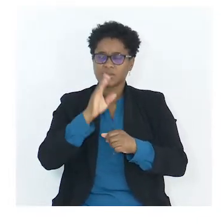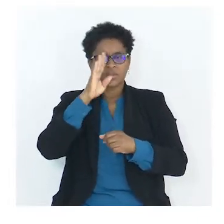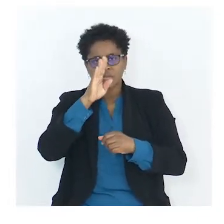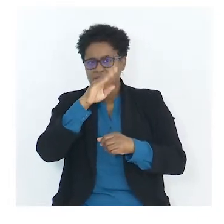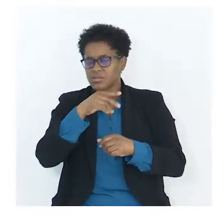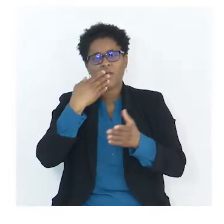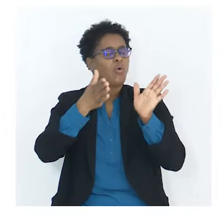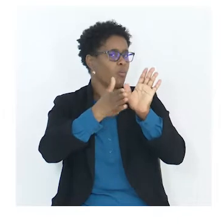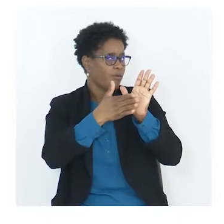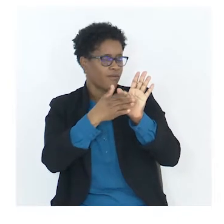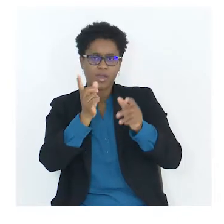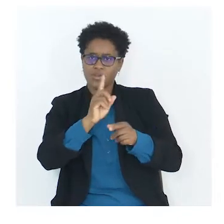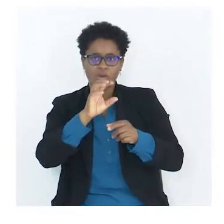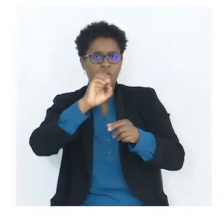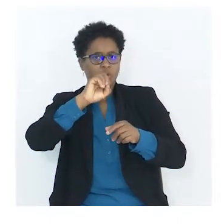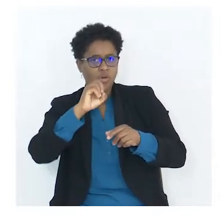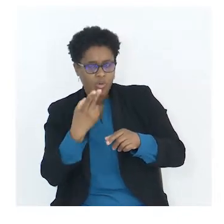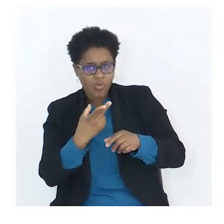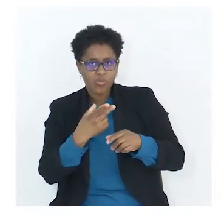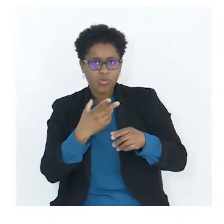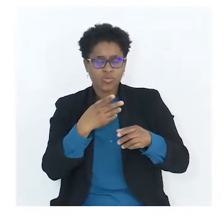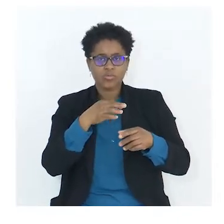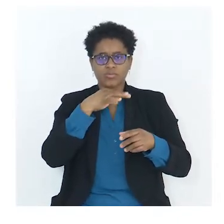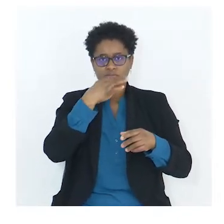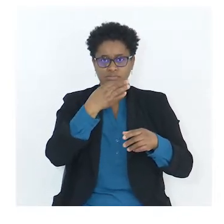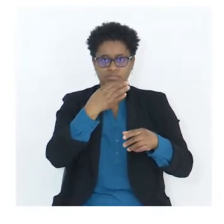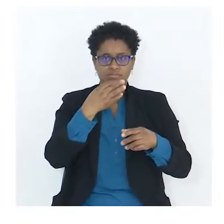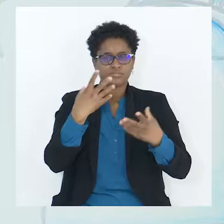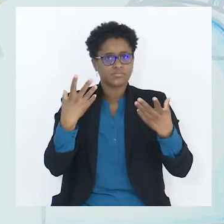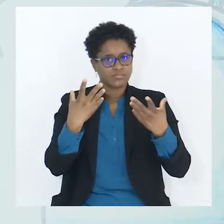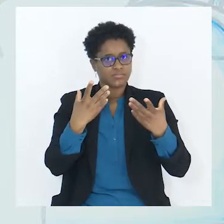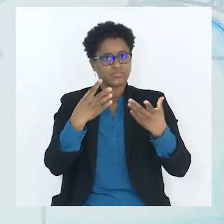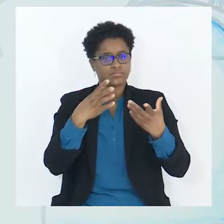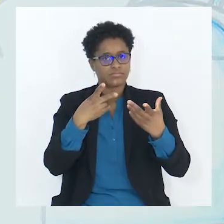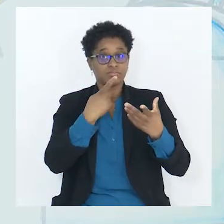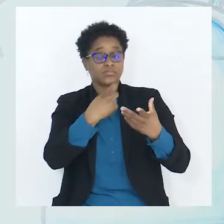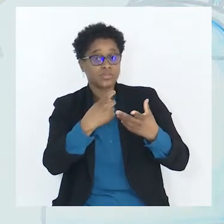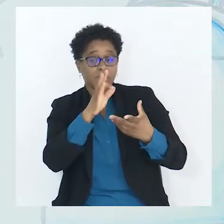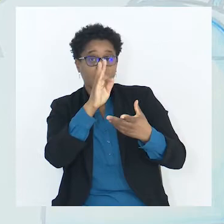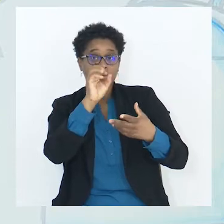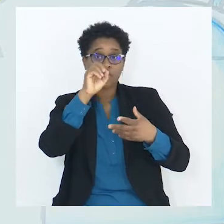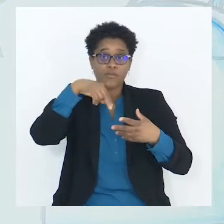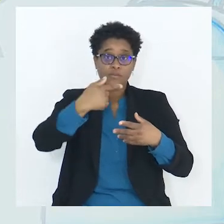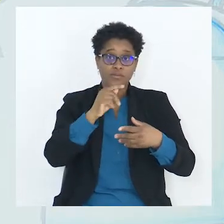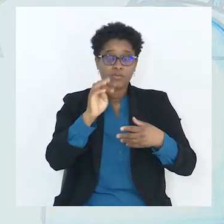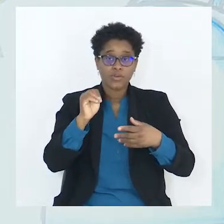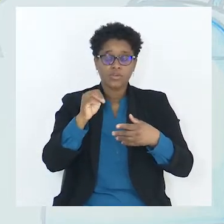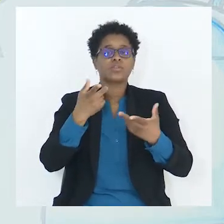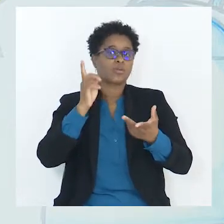se comprovar ou confrontar com as fontes. Por isso,